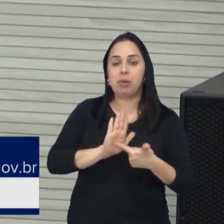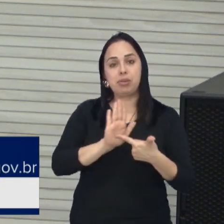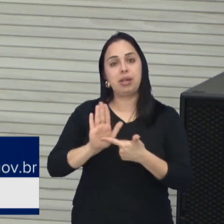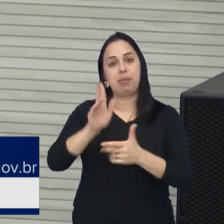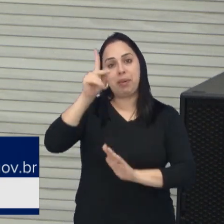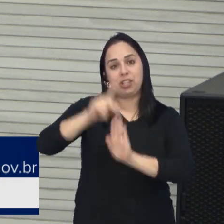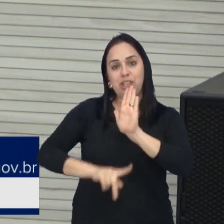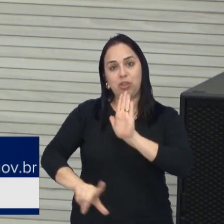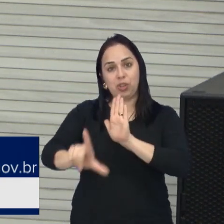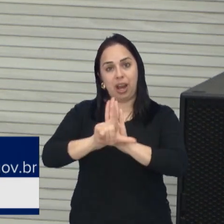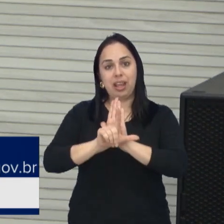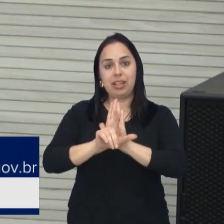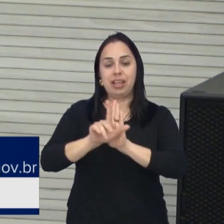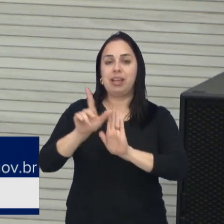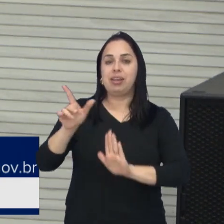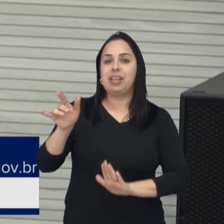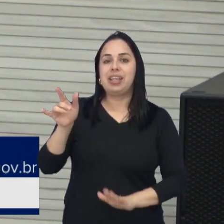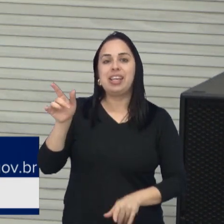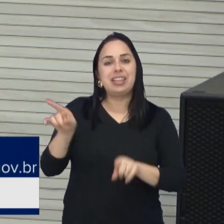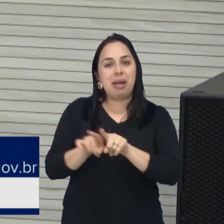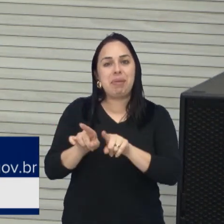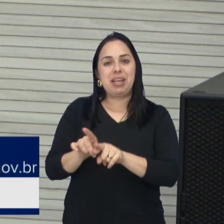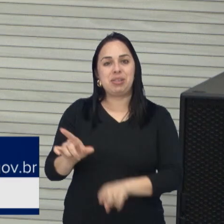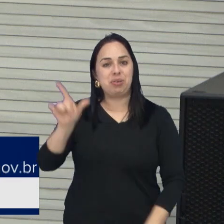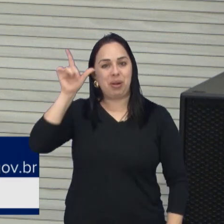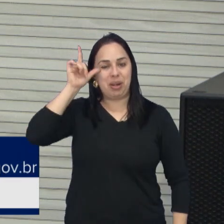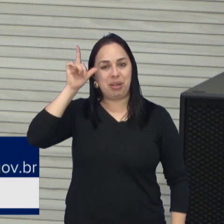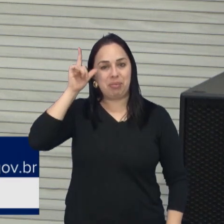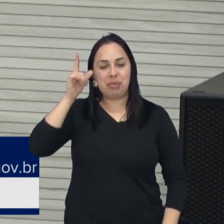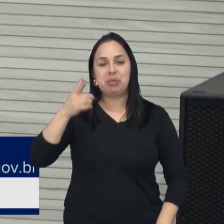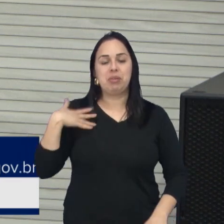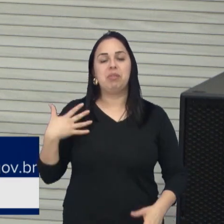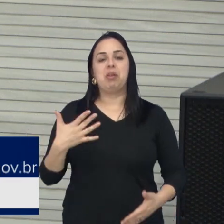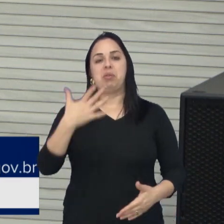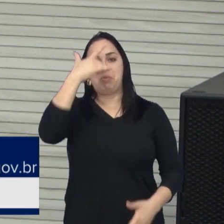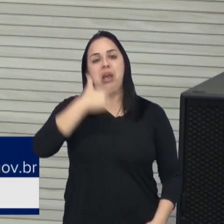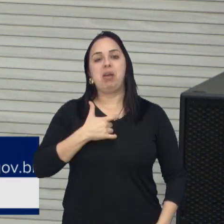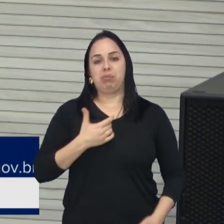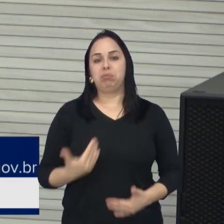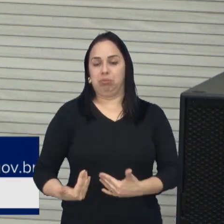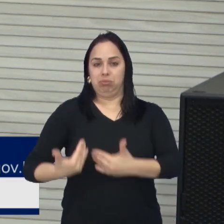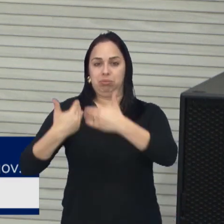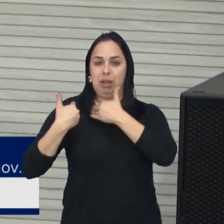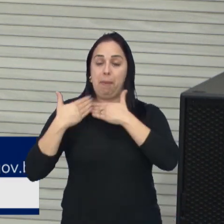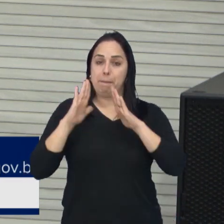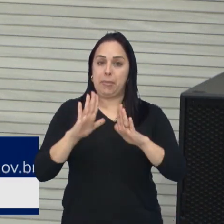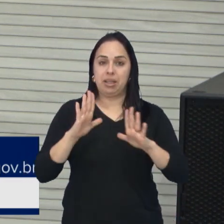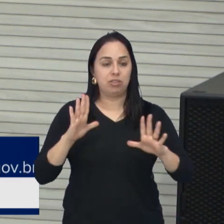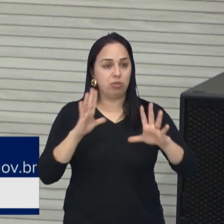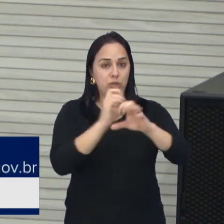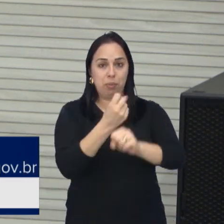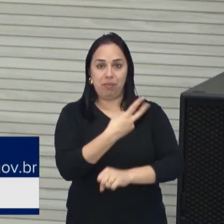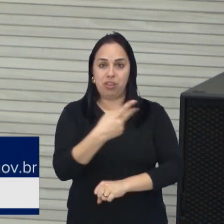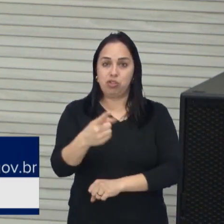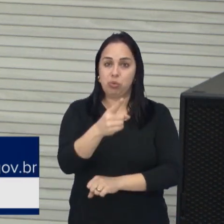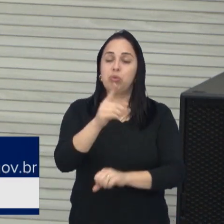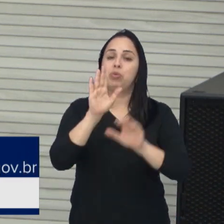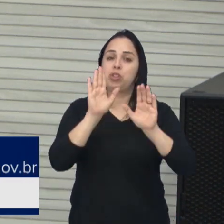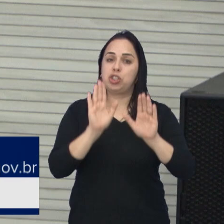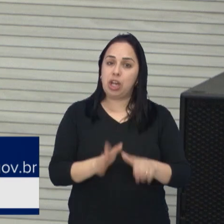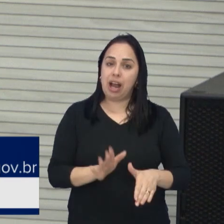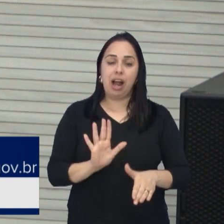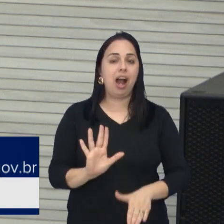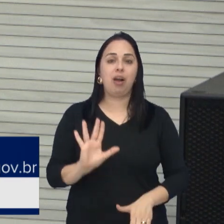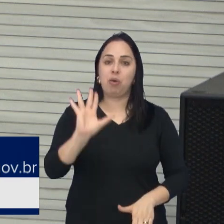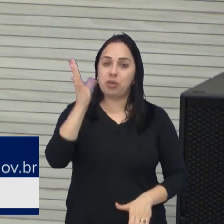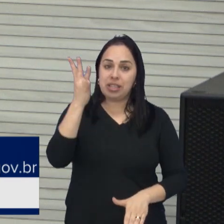lei, ali o Lino Bispo chamando a responsabilidade, parabéns também por dar essa ideia, Lino, mas eu acho que os 21 vereadores já tiveram essa demanda aqui na casa, né, pessoas